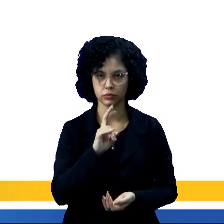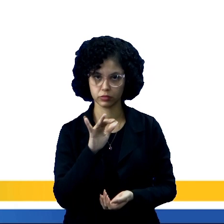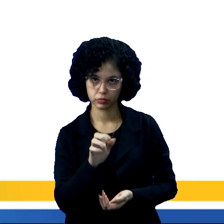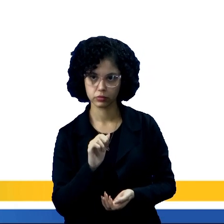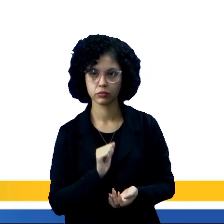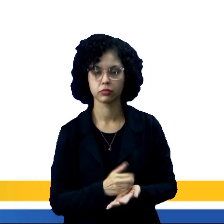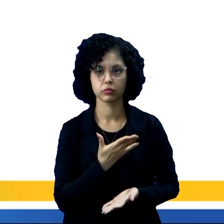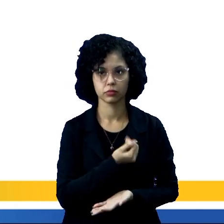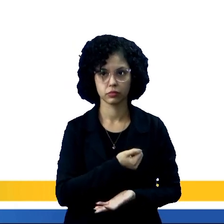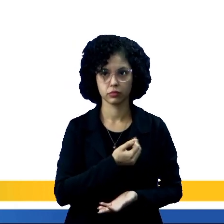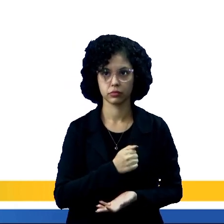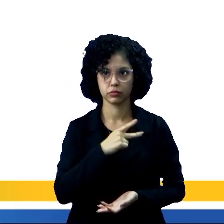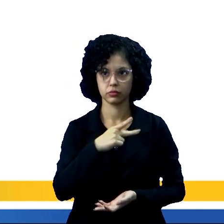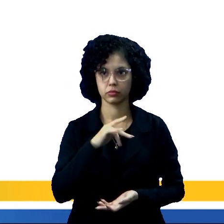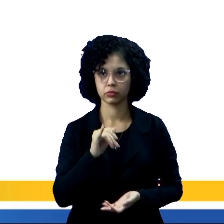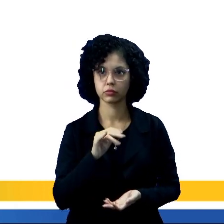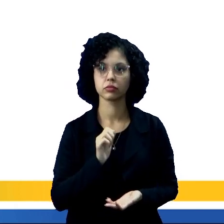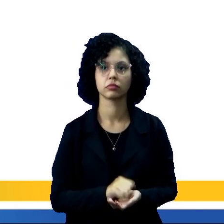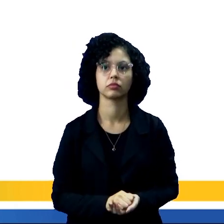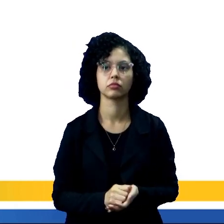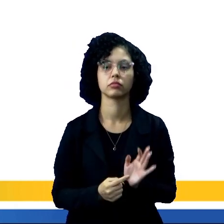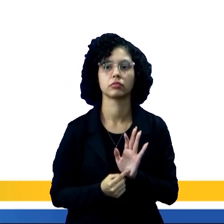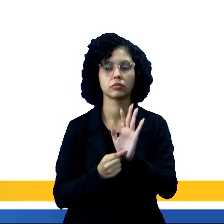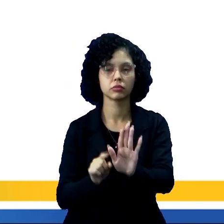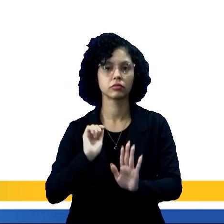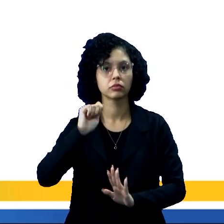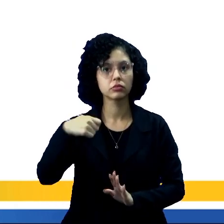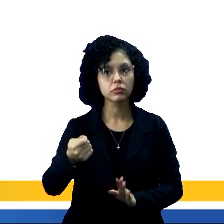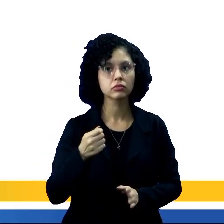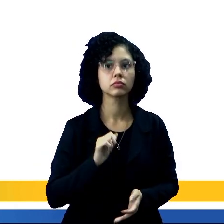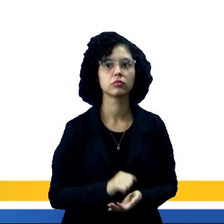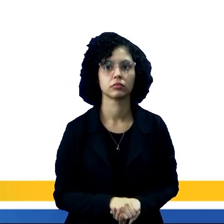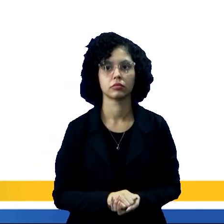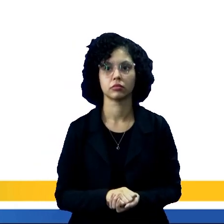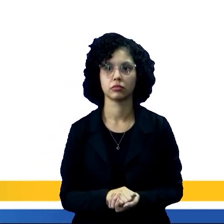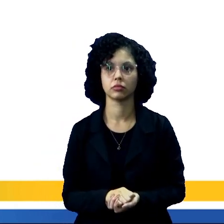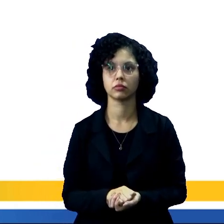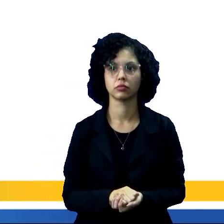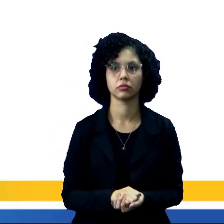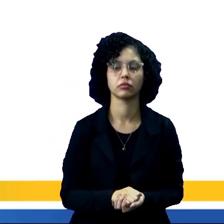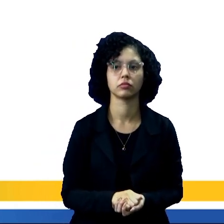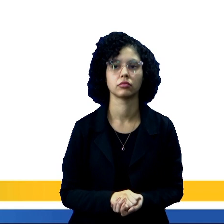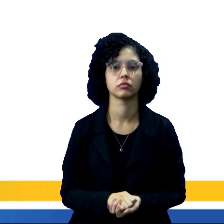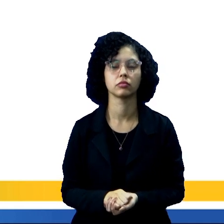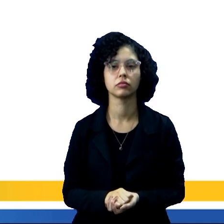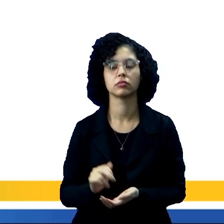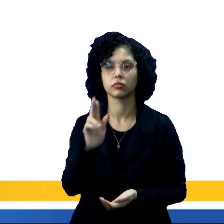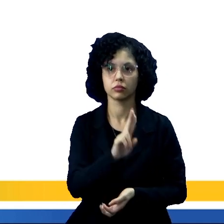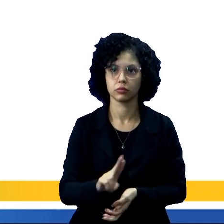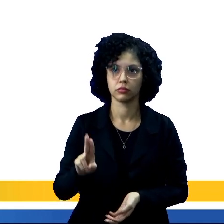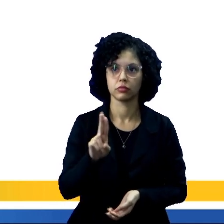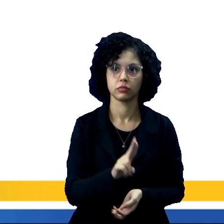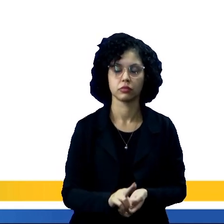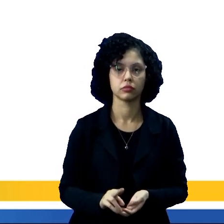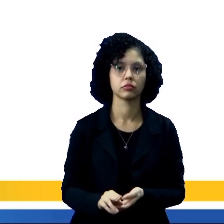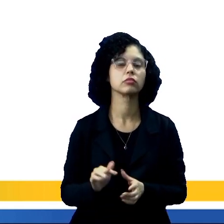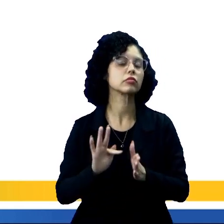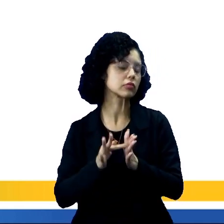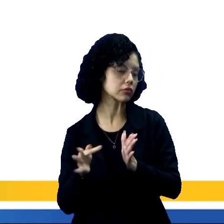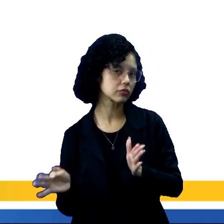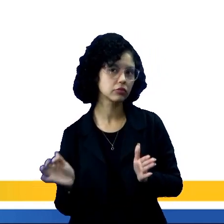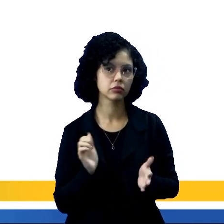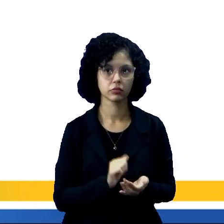constante do número π, que é representado pelo símbolo, tudo bem? Para tal, utilizarmos a seguinte